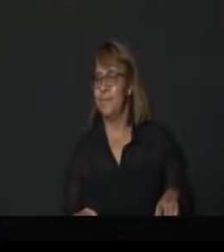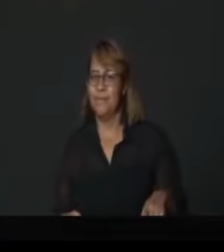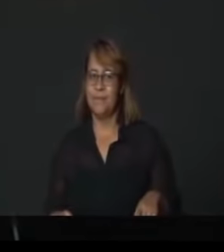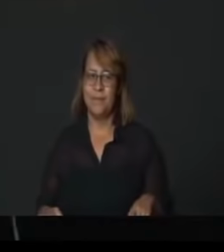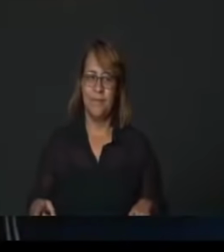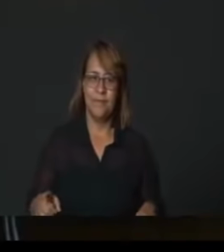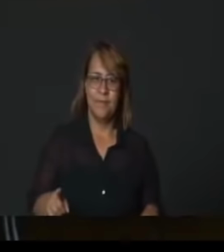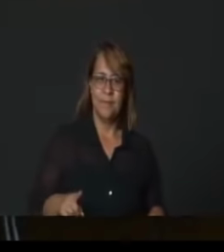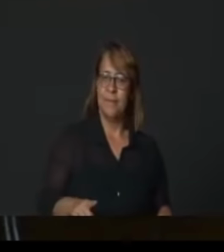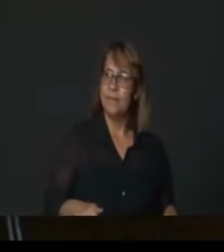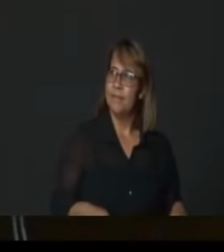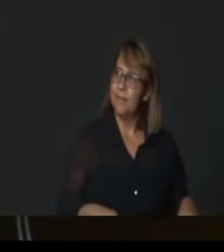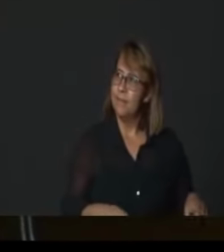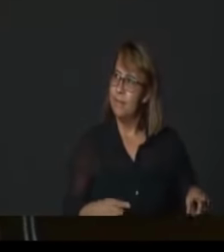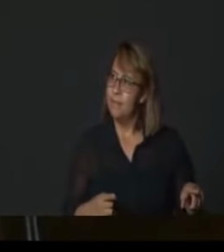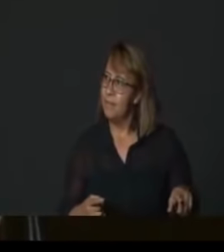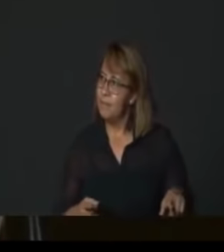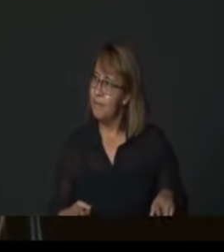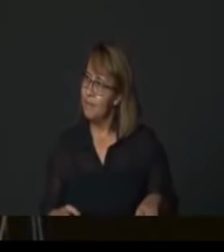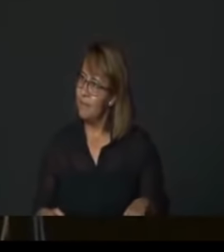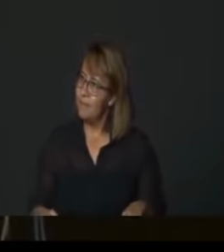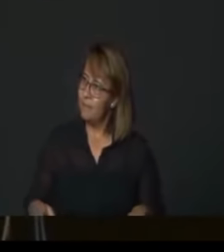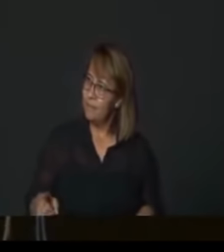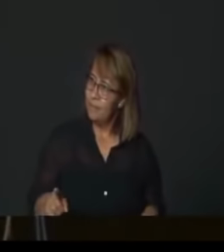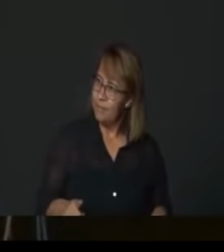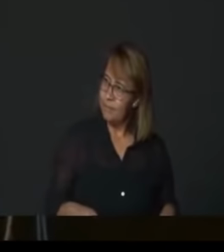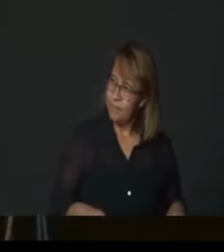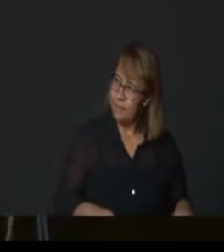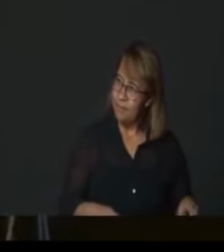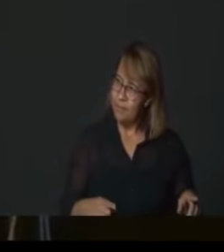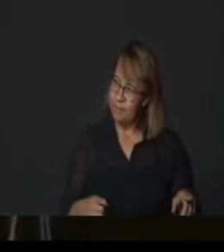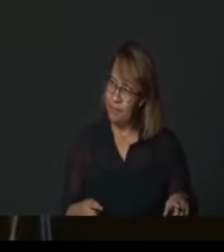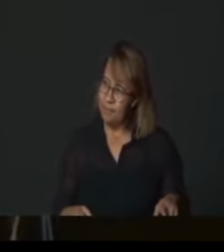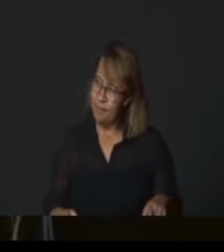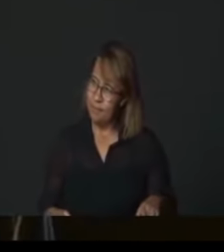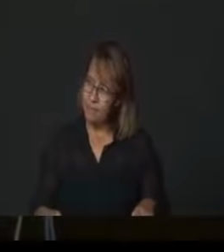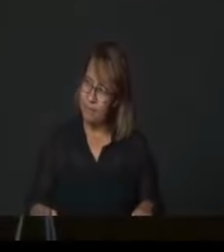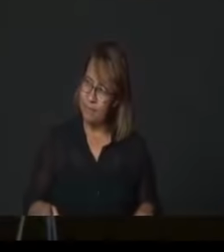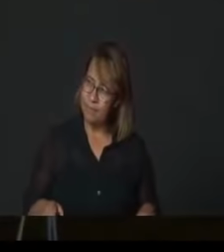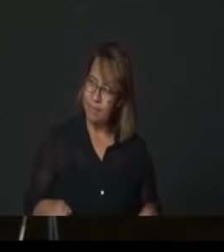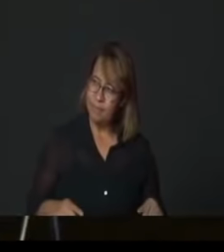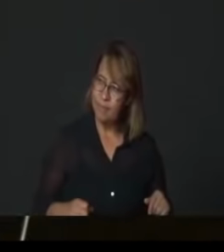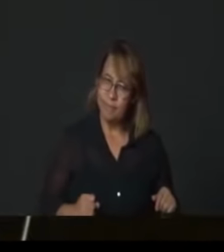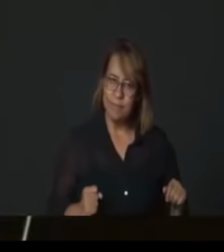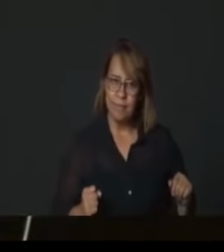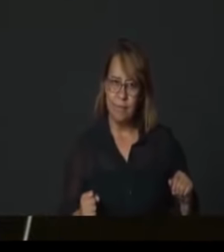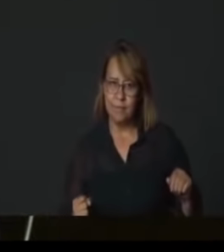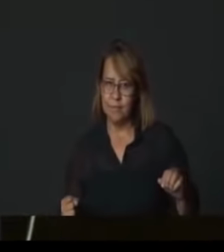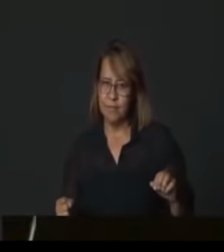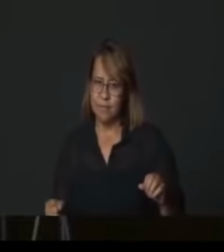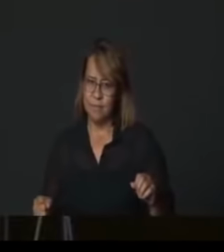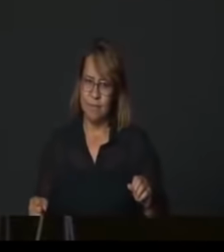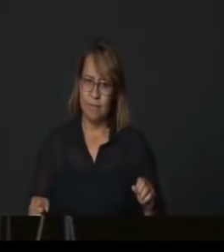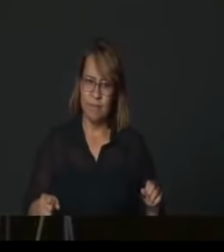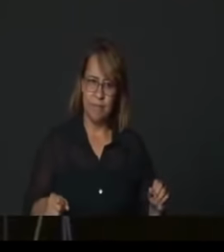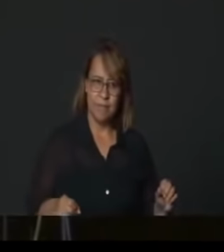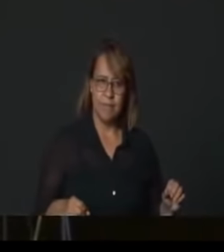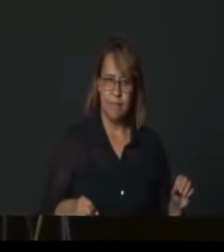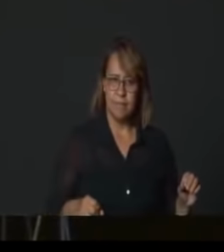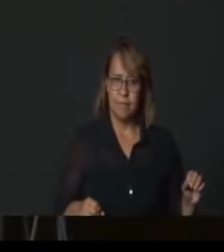Quando a noite estiver escura e o sol se esconder, quando a